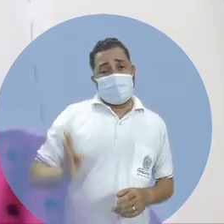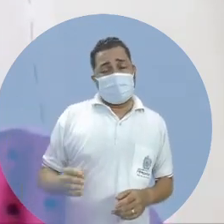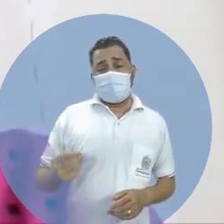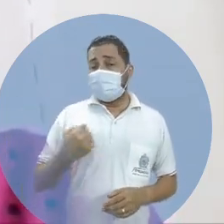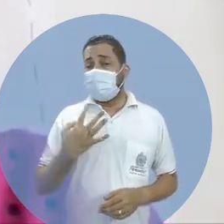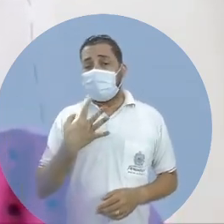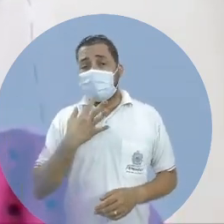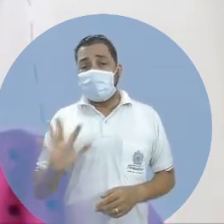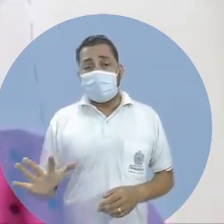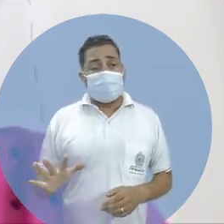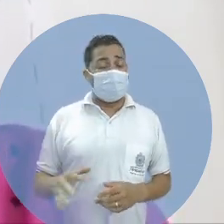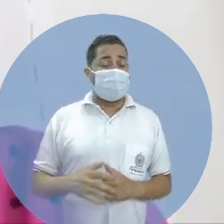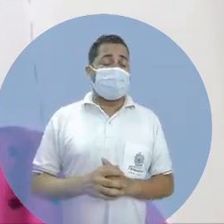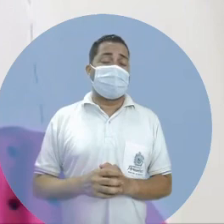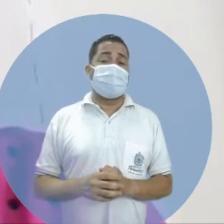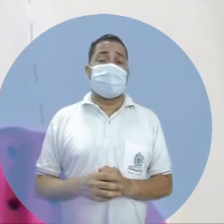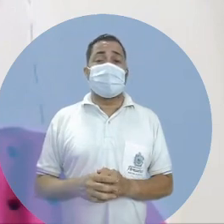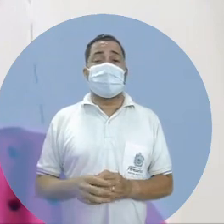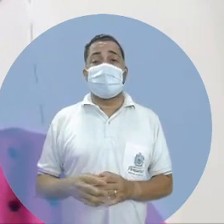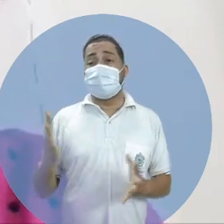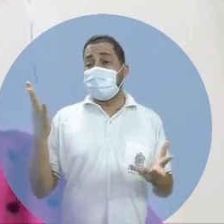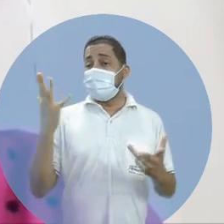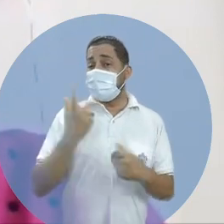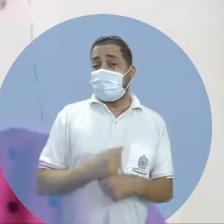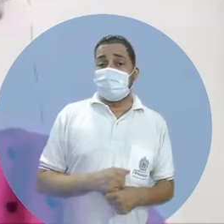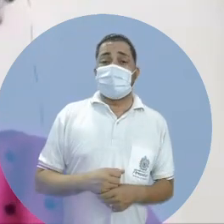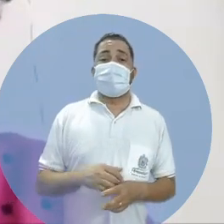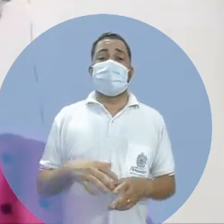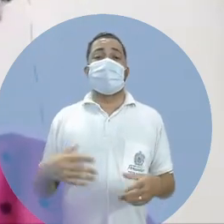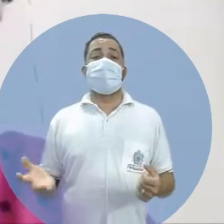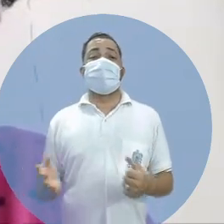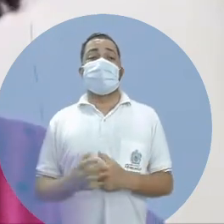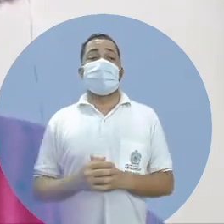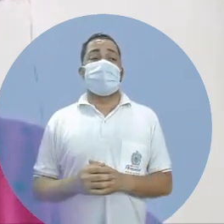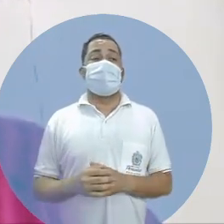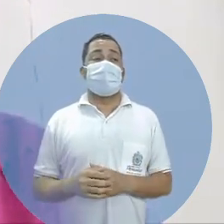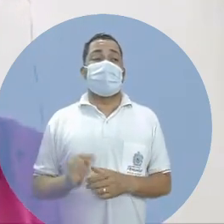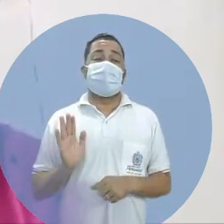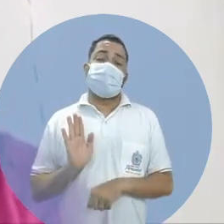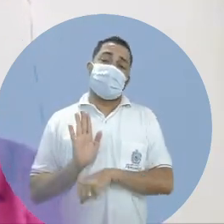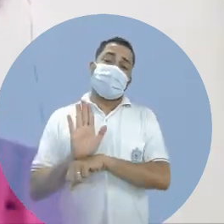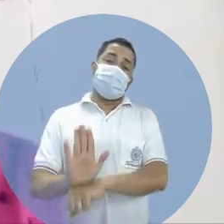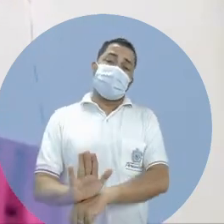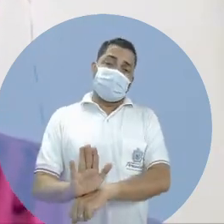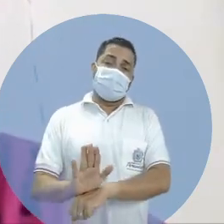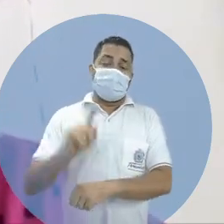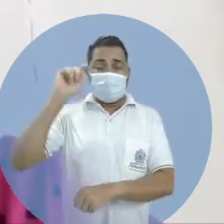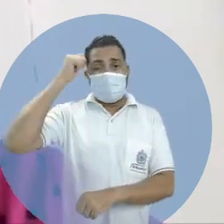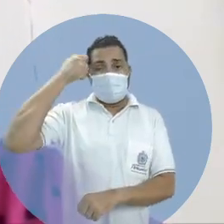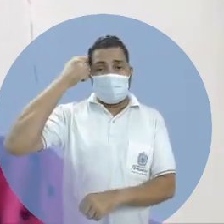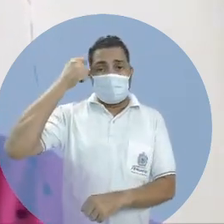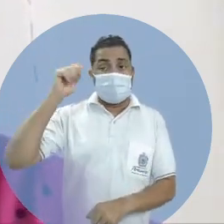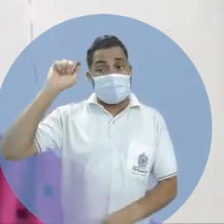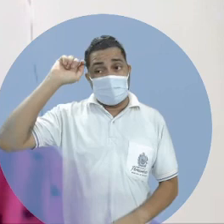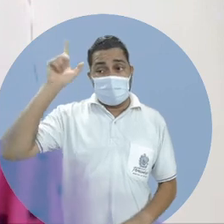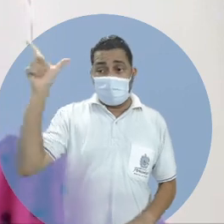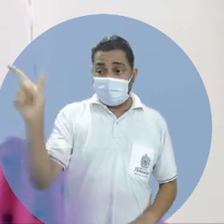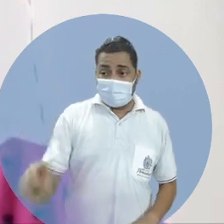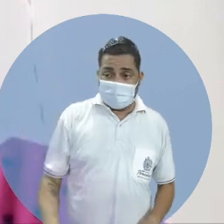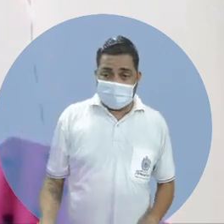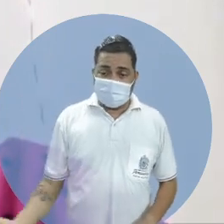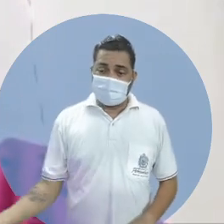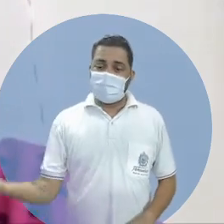não conhecia a beleza, a contribuição que os negros africanos trouxeram para a sociedade brasileira.